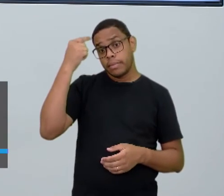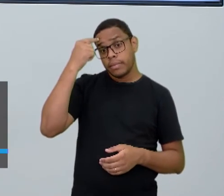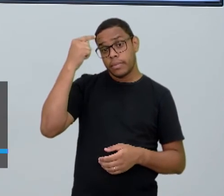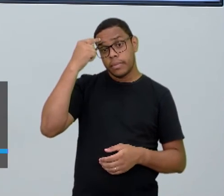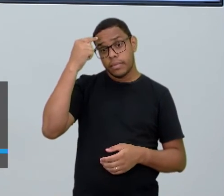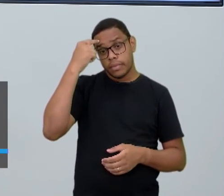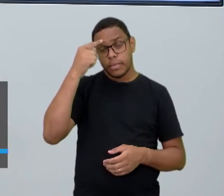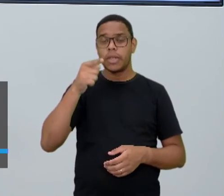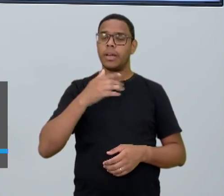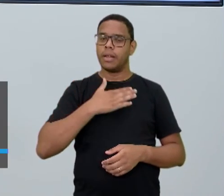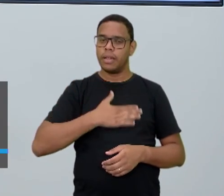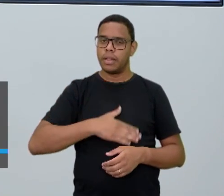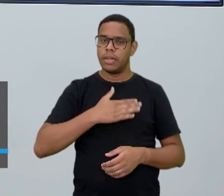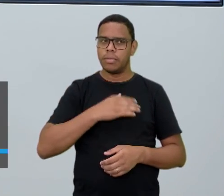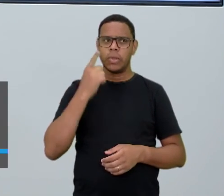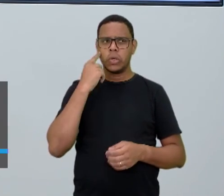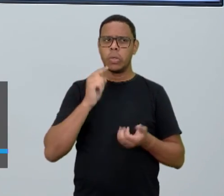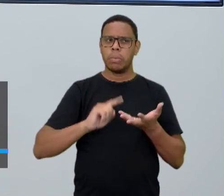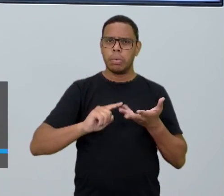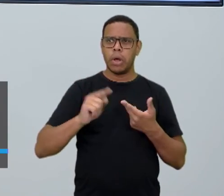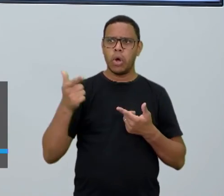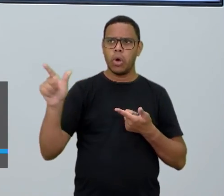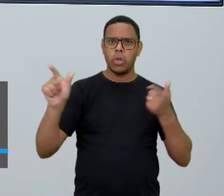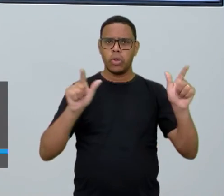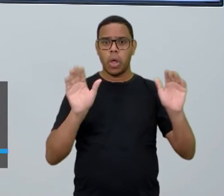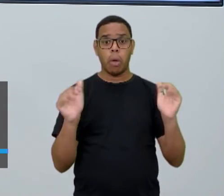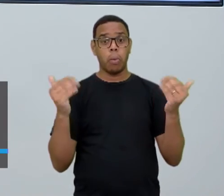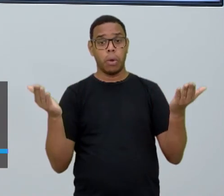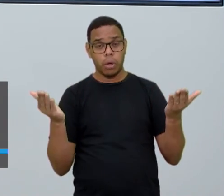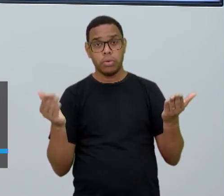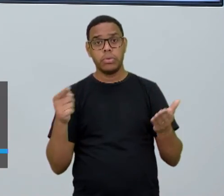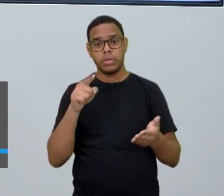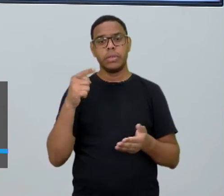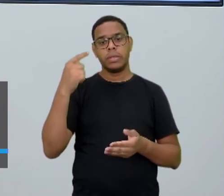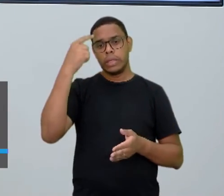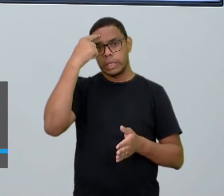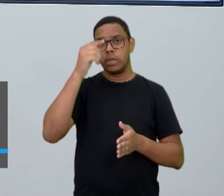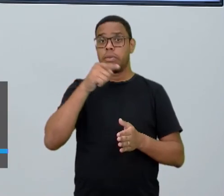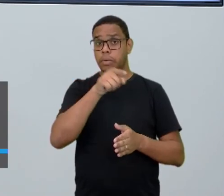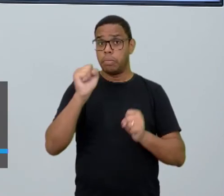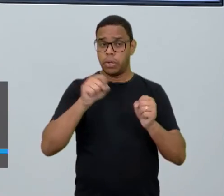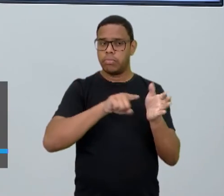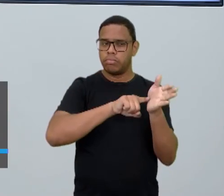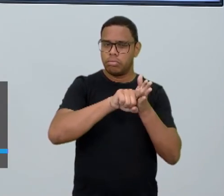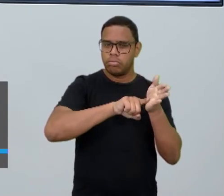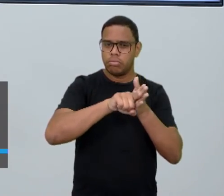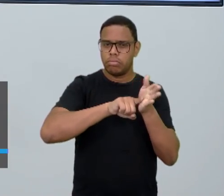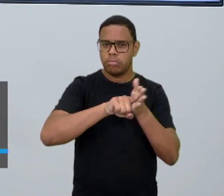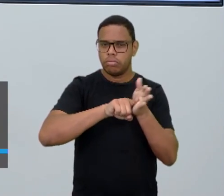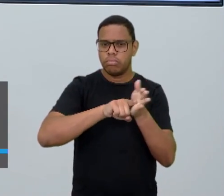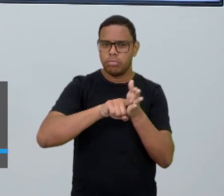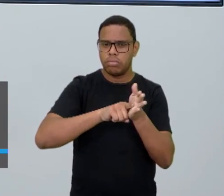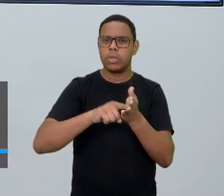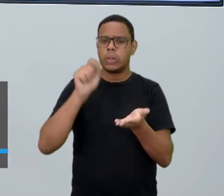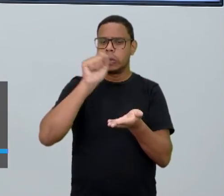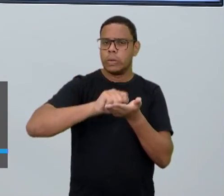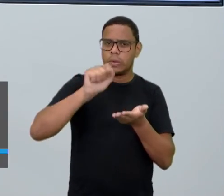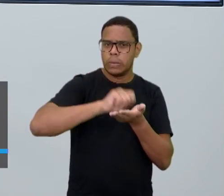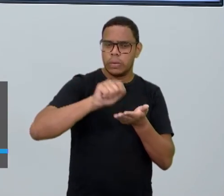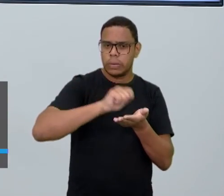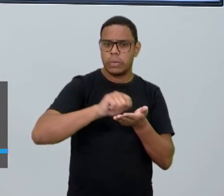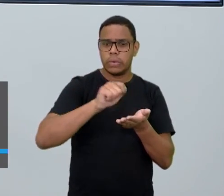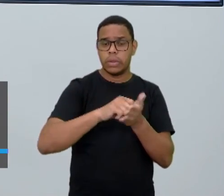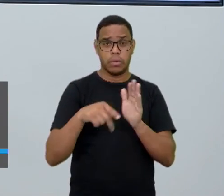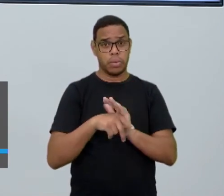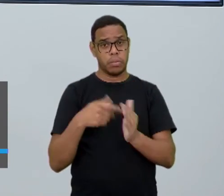né, com carinho aí a respeito desses outros fatores, tudo que vocês pesquisarem, tudo que vocês aí anotarem, não só